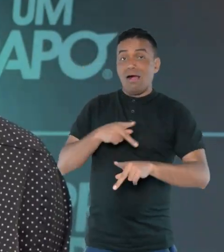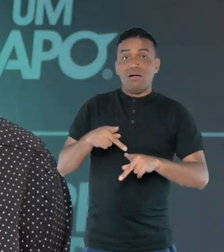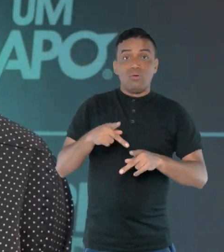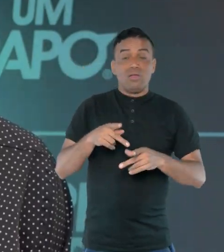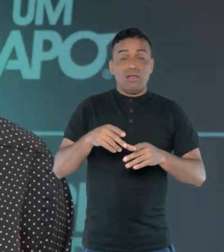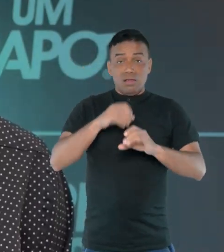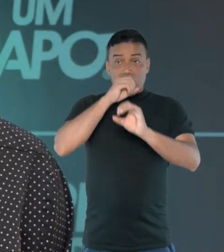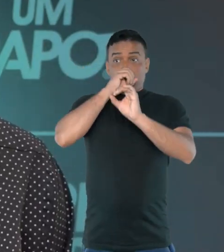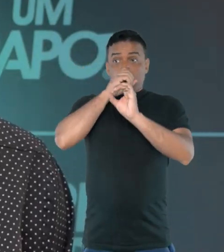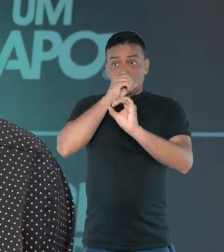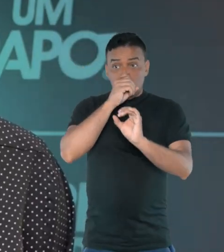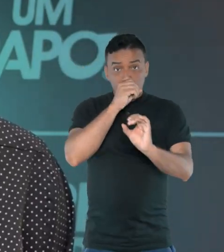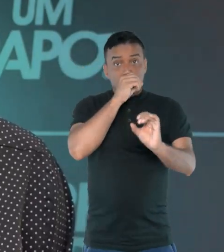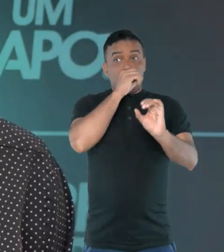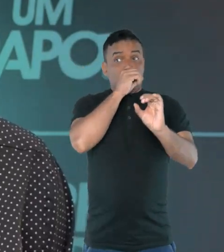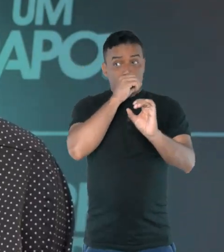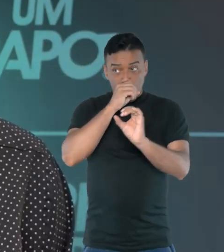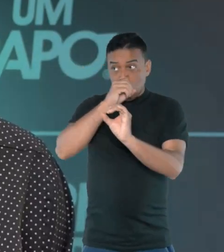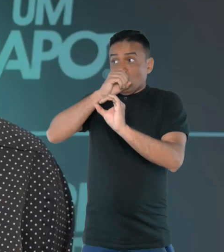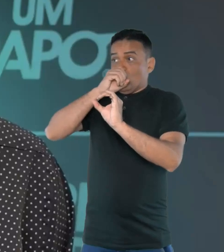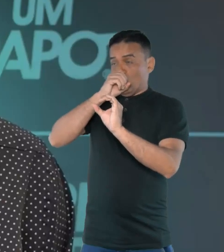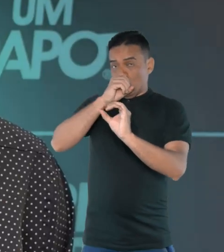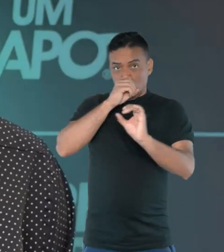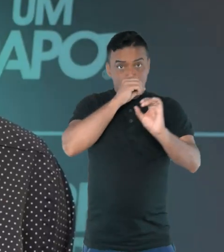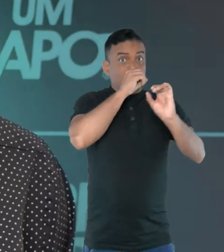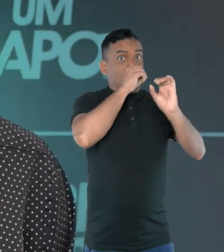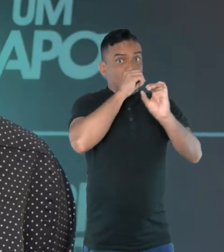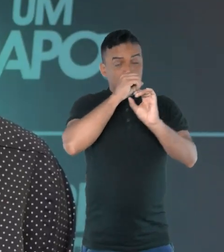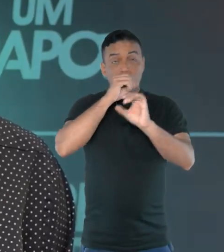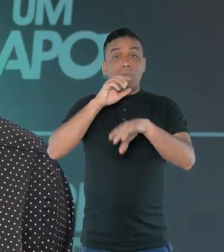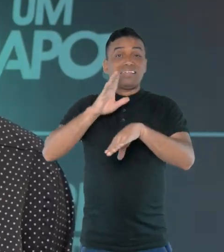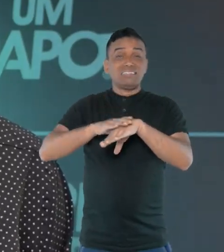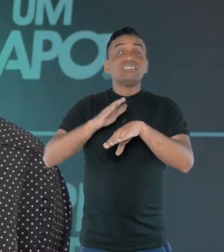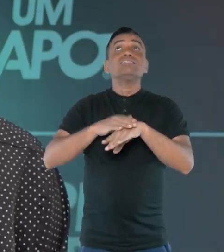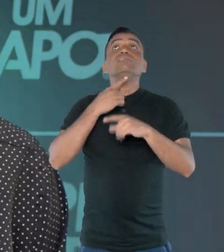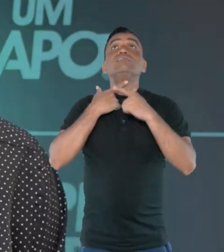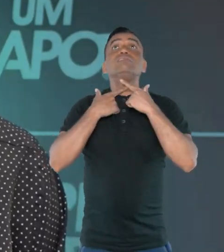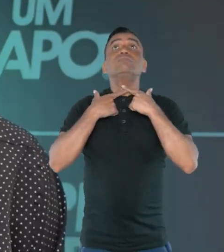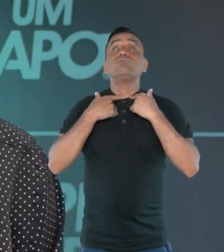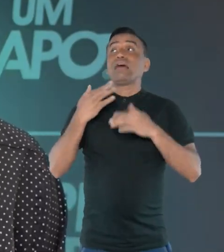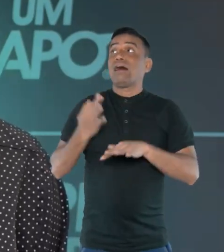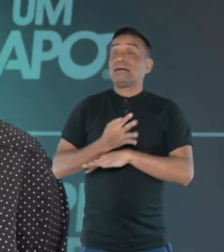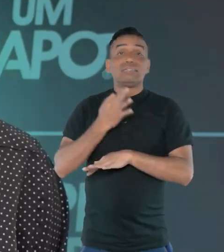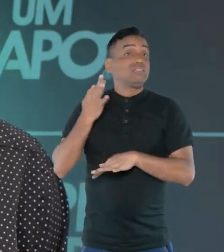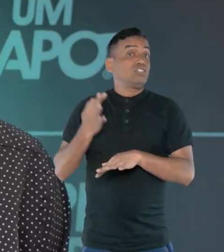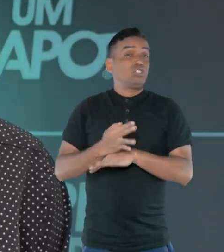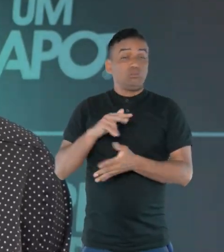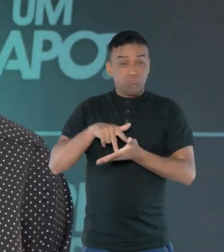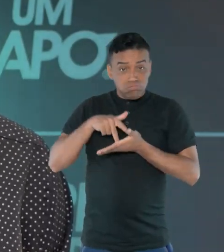oxigênio nos pulmões. Mas nada poderia vencer o desejo que superava sua carne frágil.